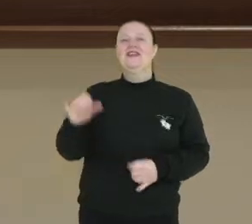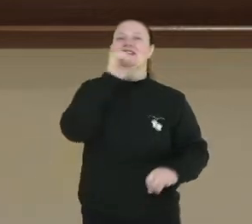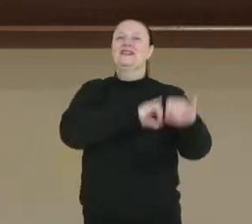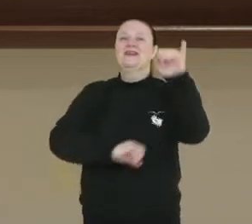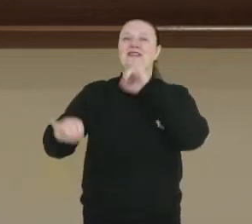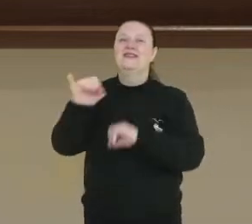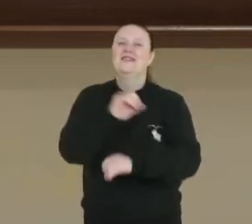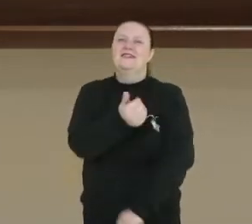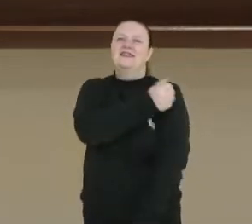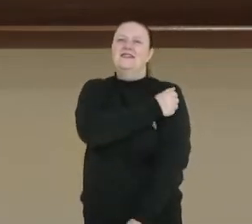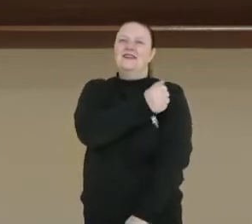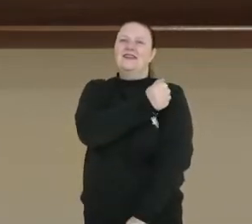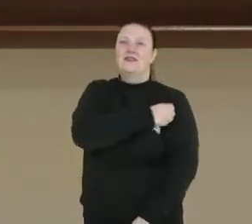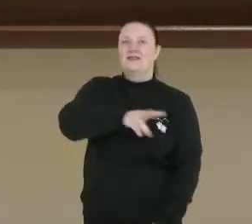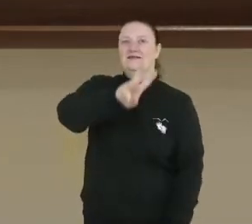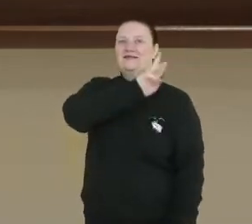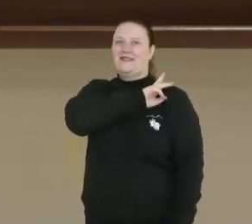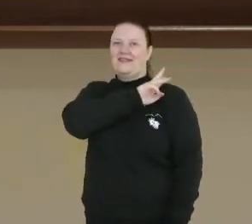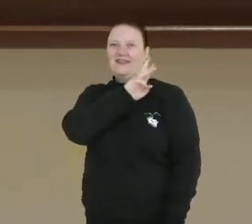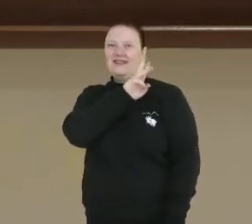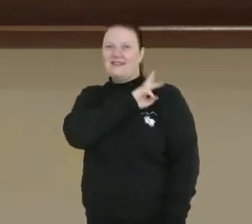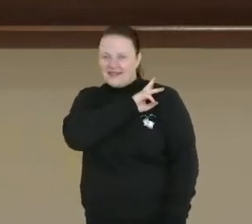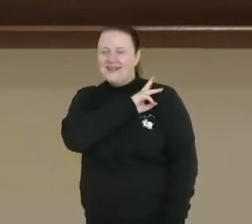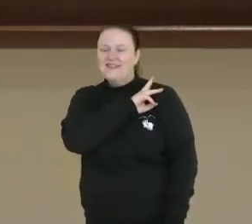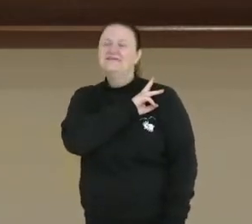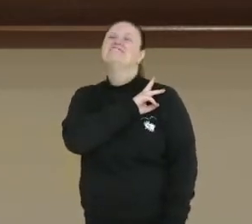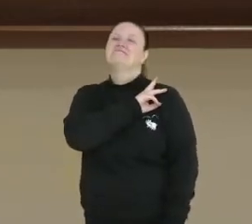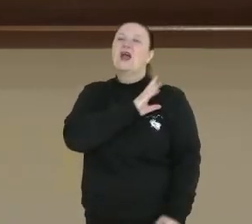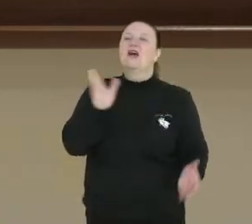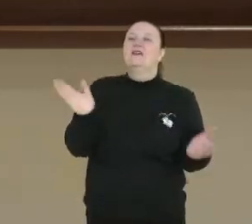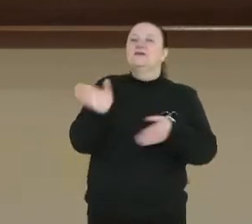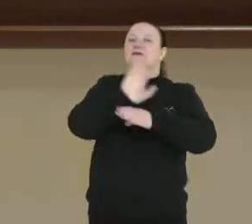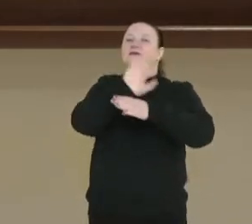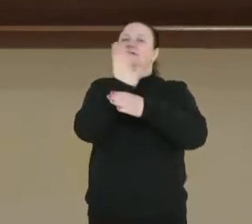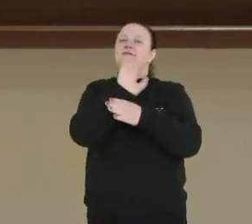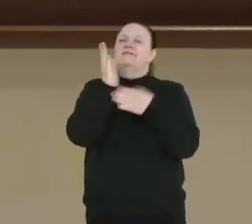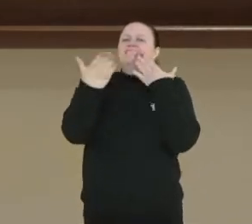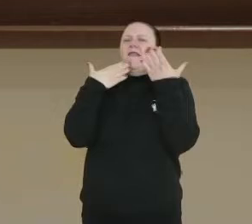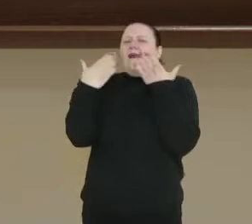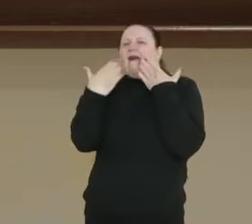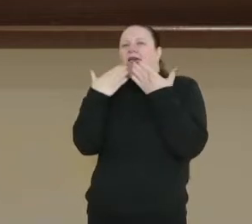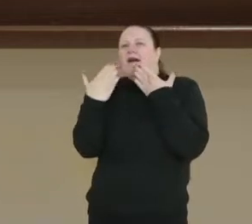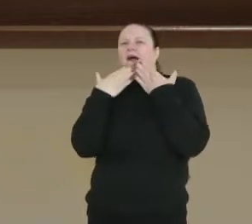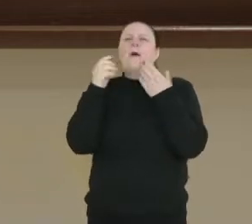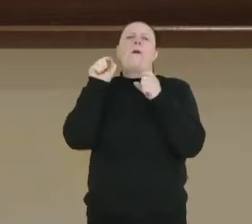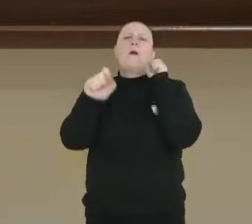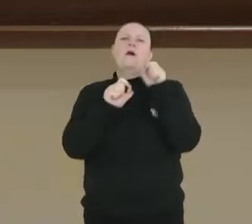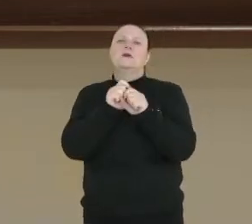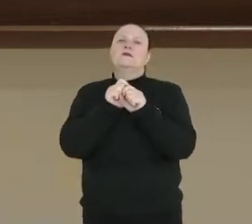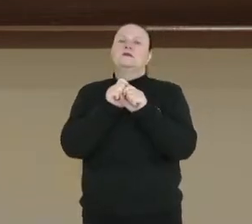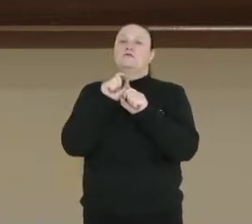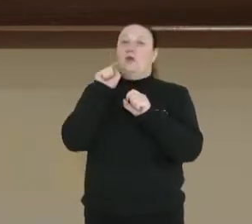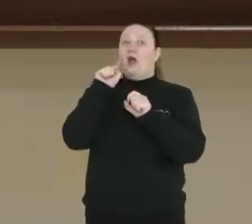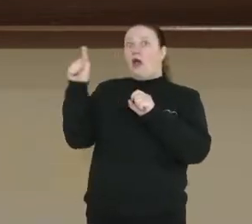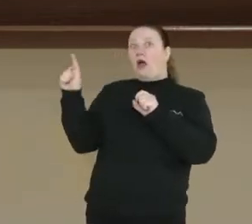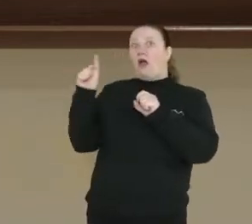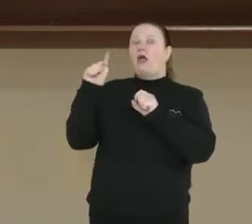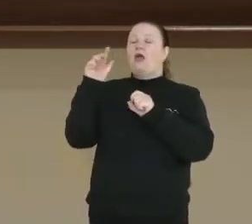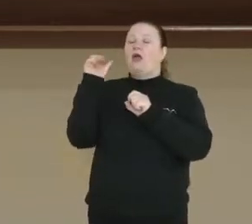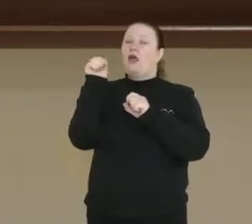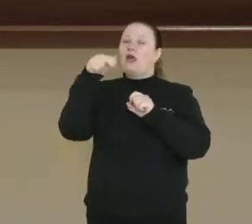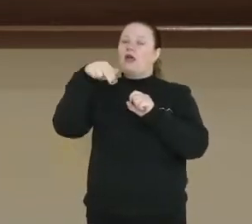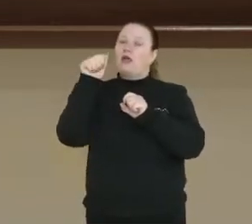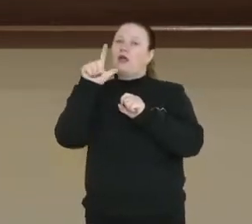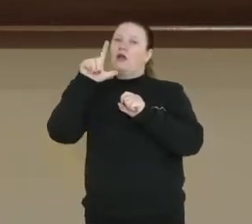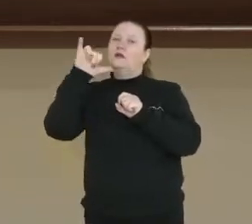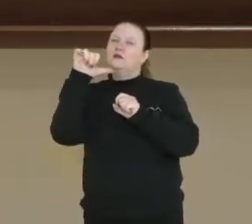Olá, estudantes da terceira série do ensino médio. Nesse vídeo vamos conversar sobre geometria analítica, mais especificamente